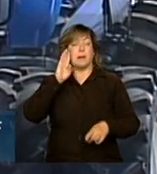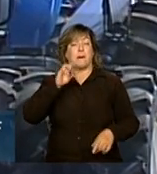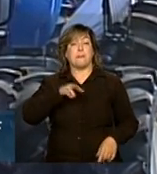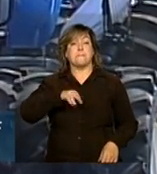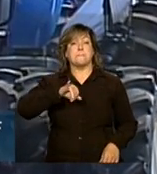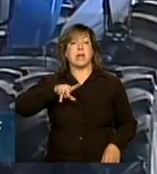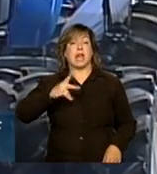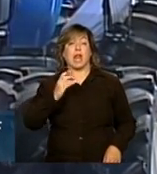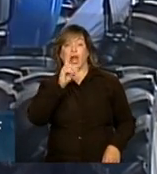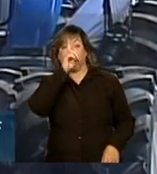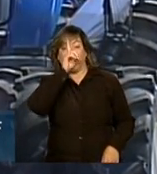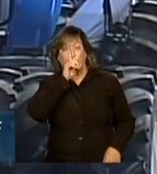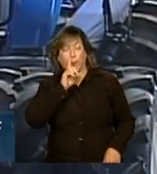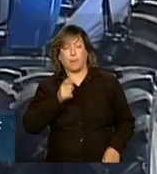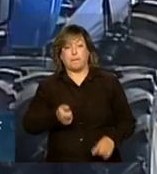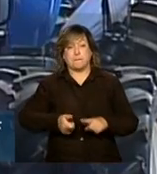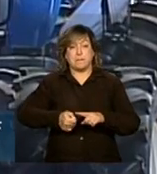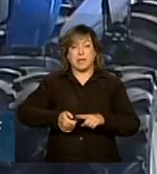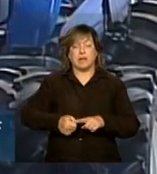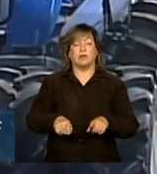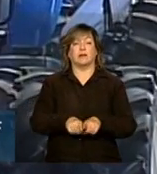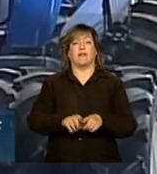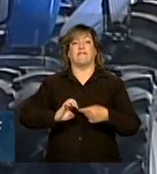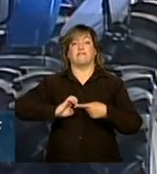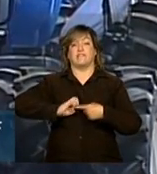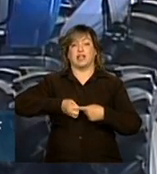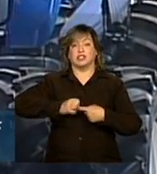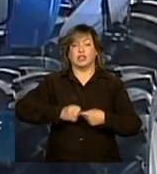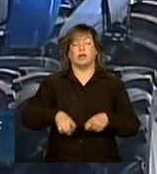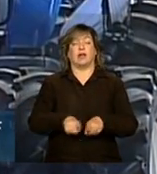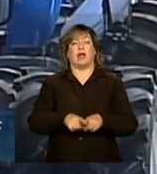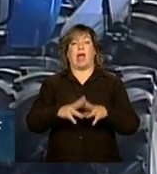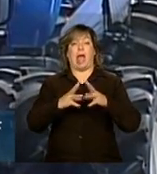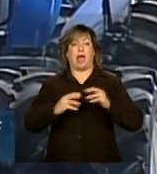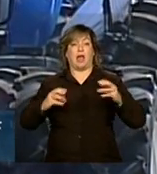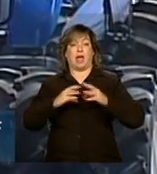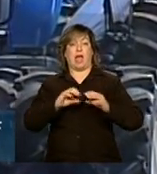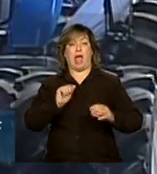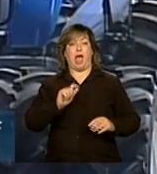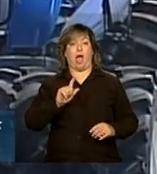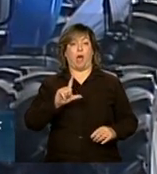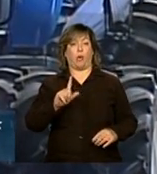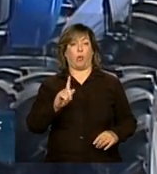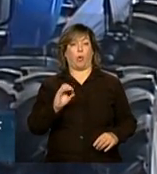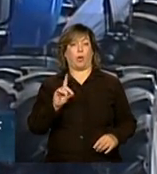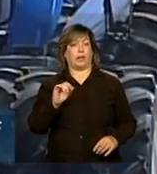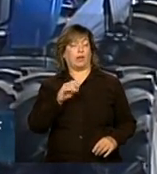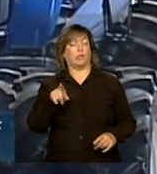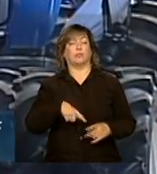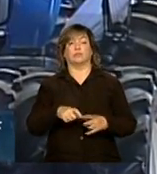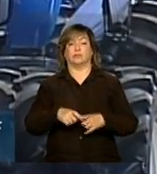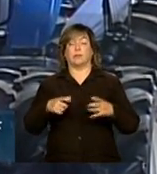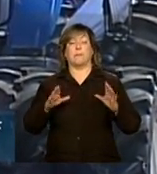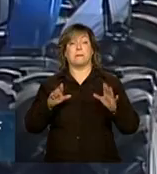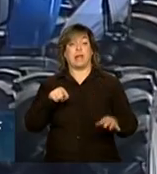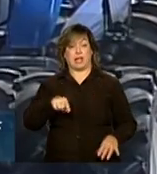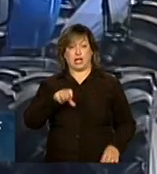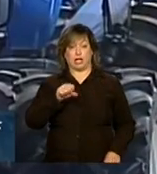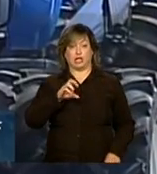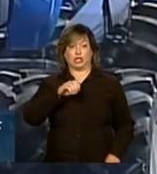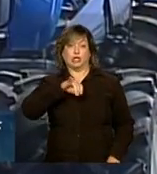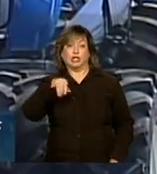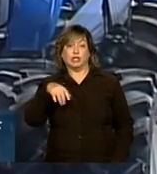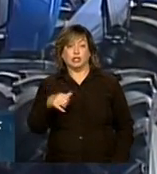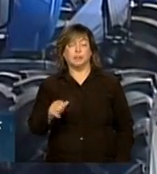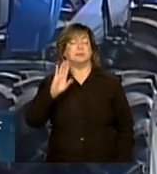milho o feijão o algodão também estão registrando aumento na produção Mas é claro que a soja é